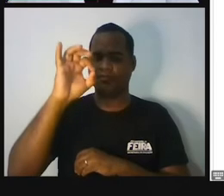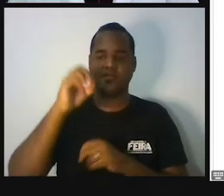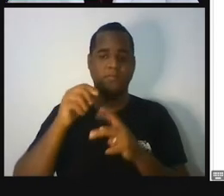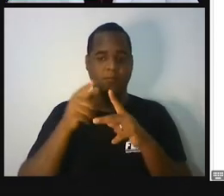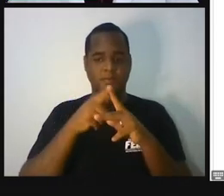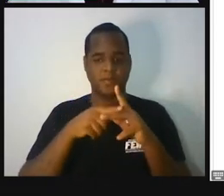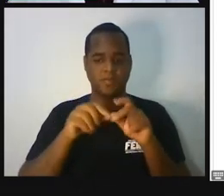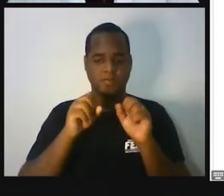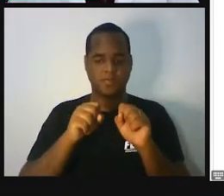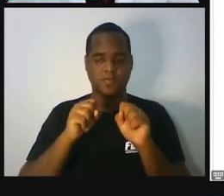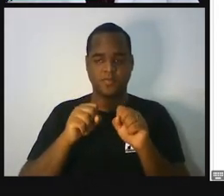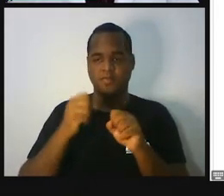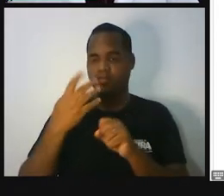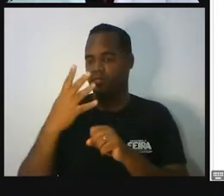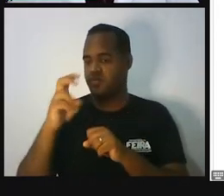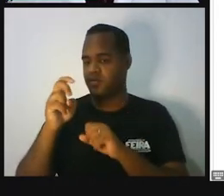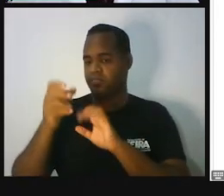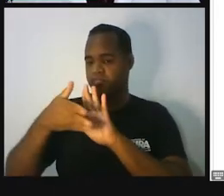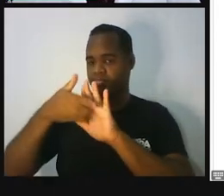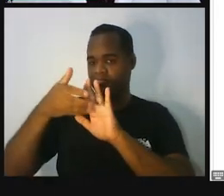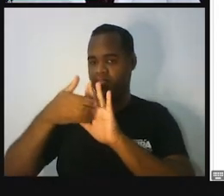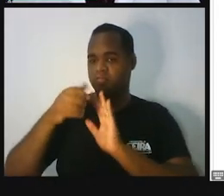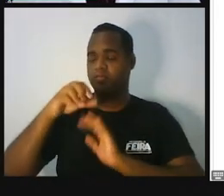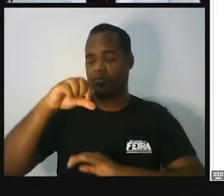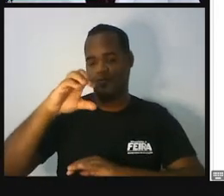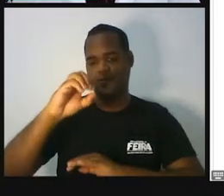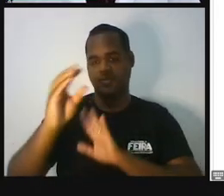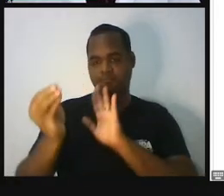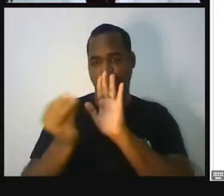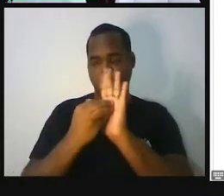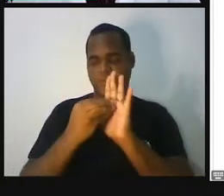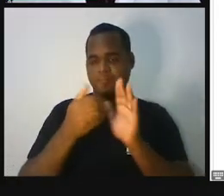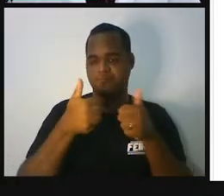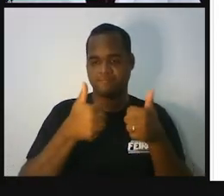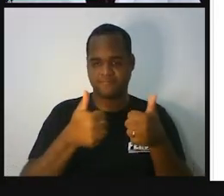vamos tirar 45 Vamos colocar 90